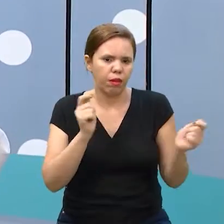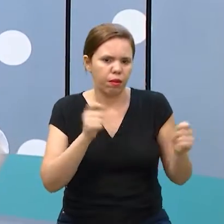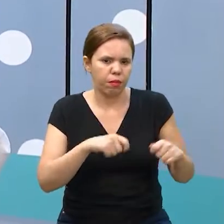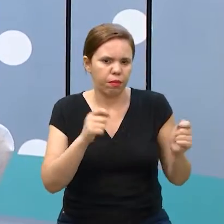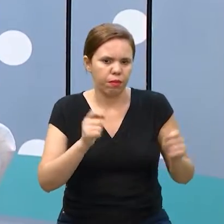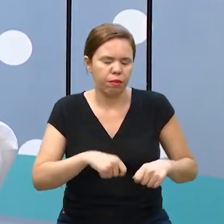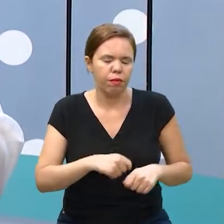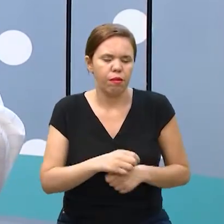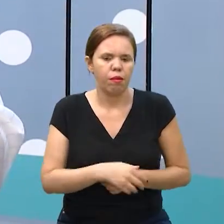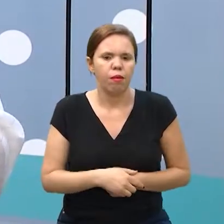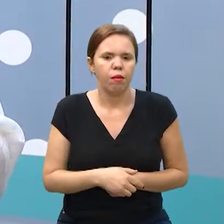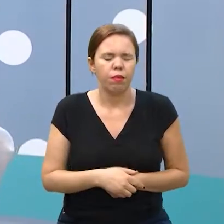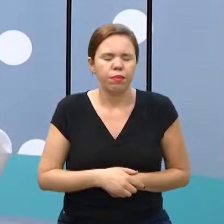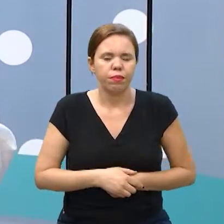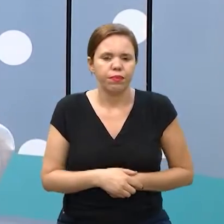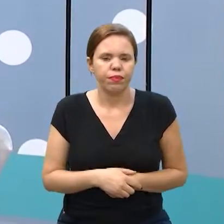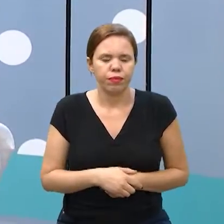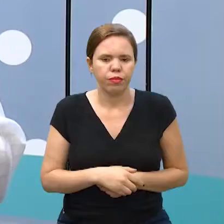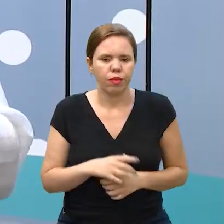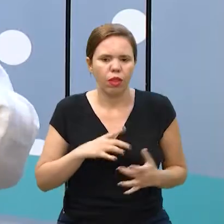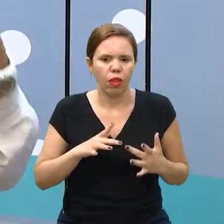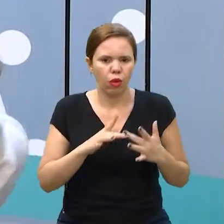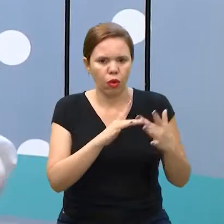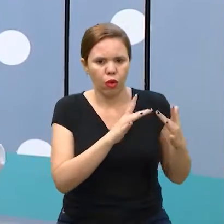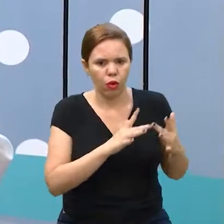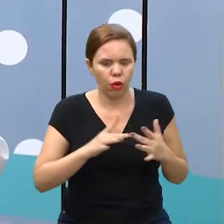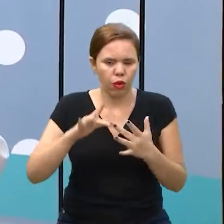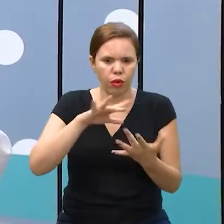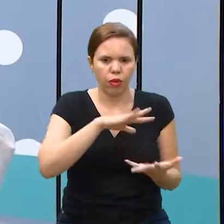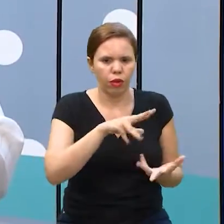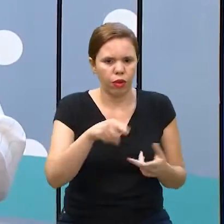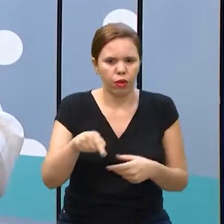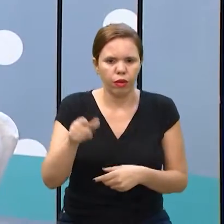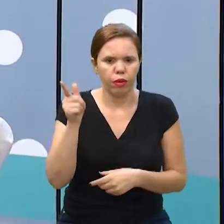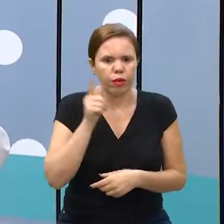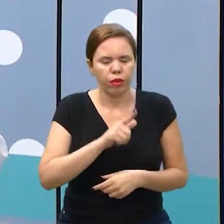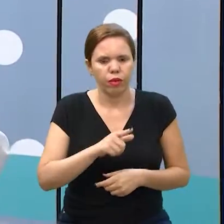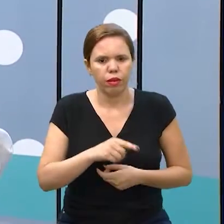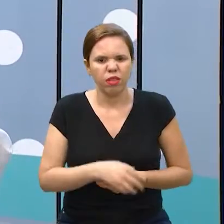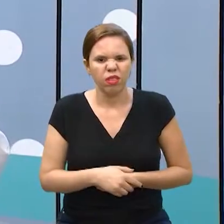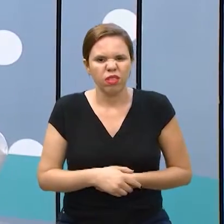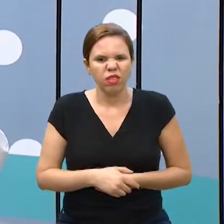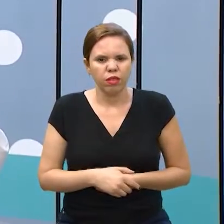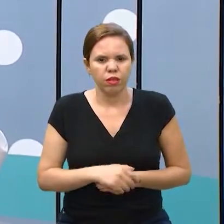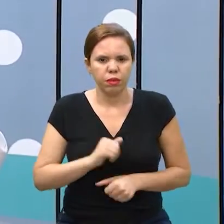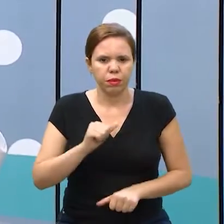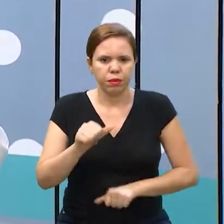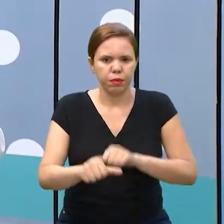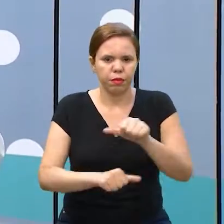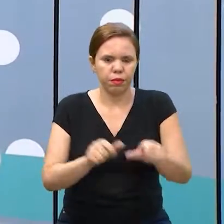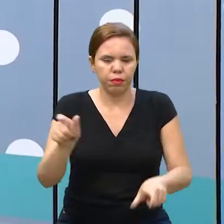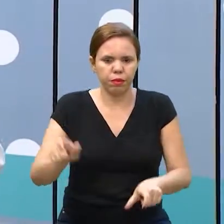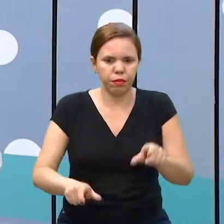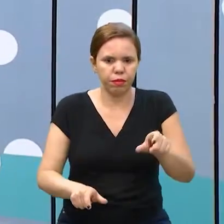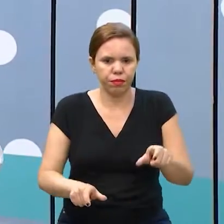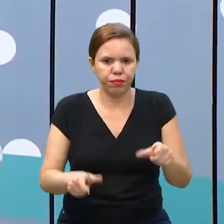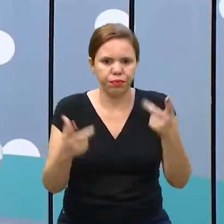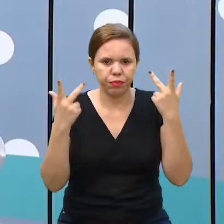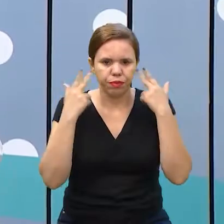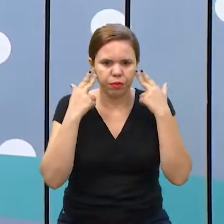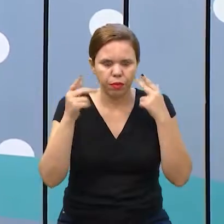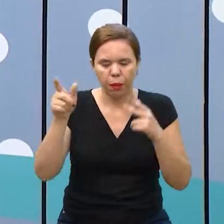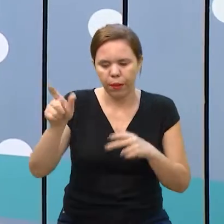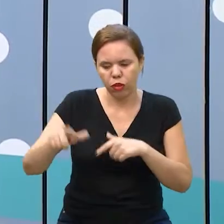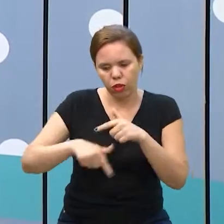a possibilidade de conexão global, você consegue ter transformar pessoas